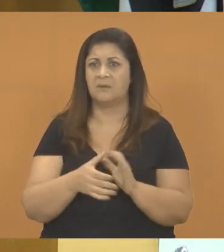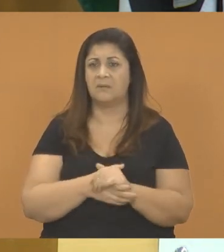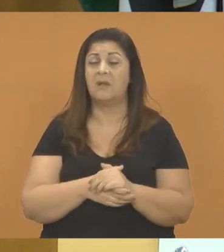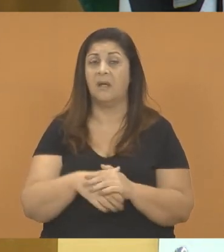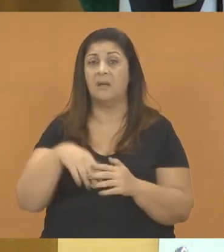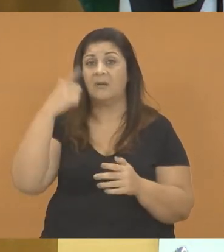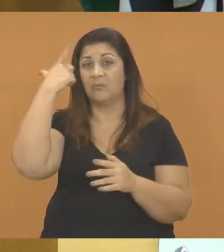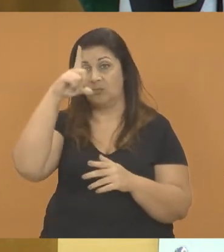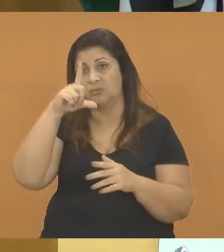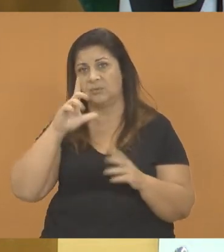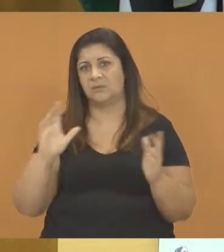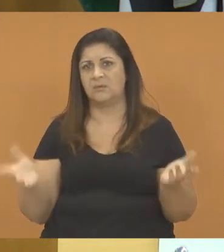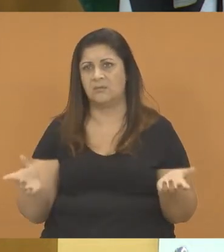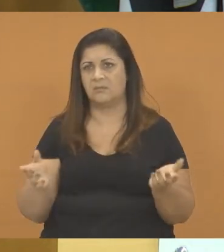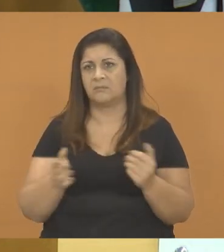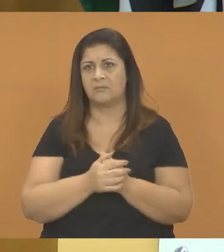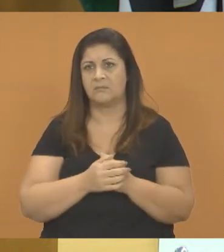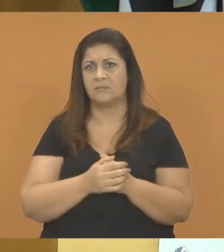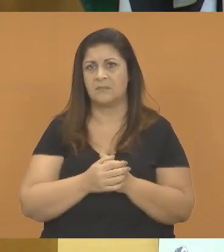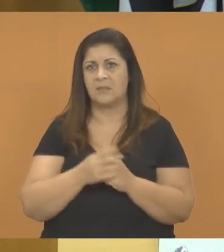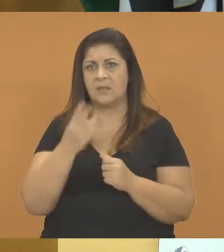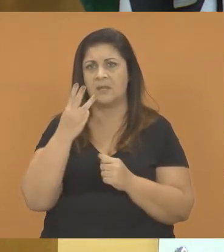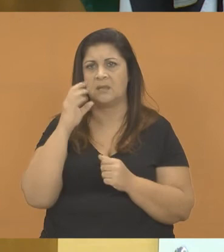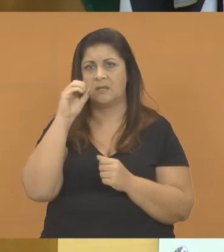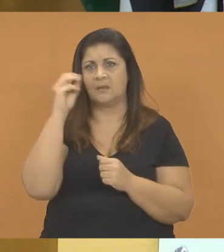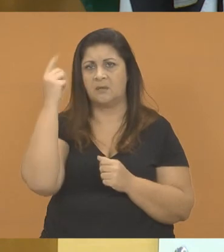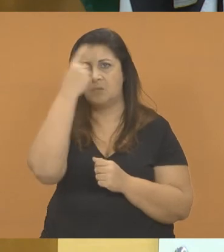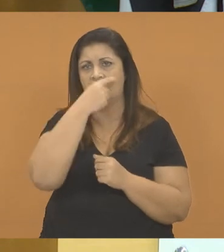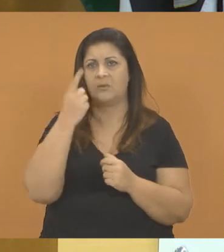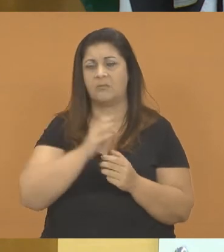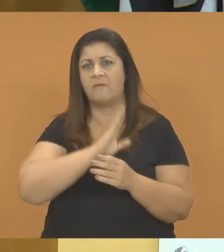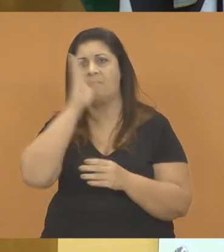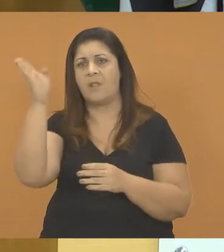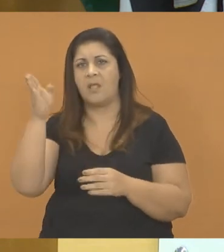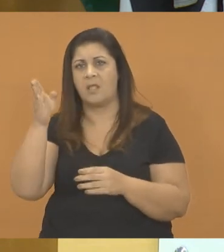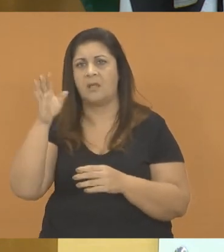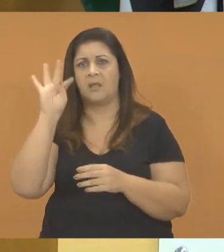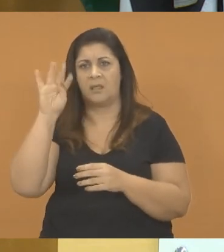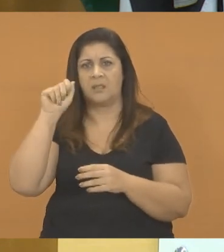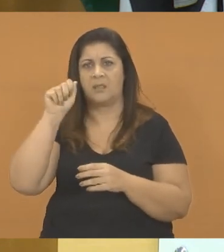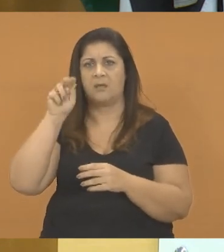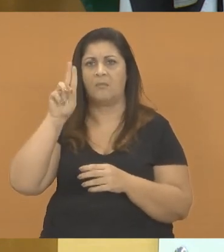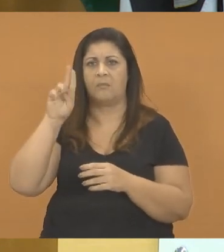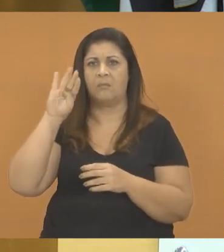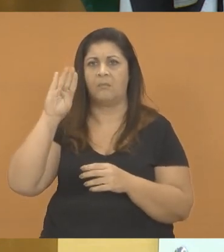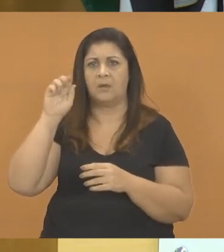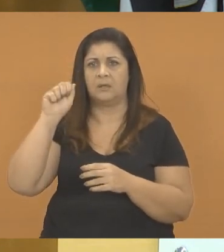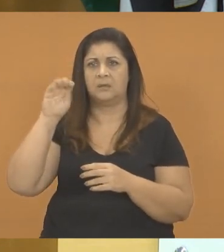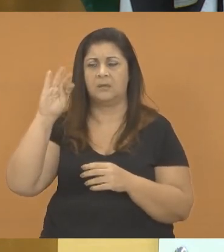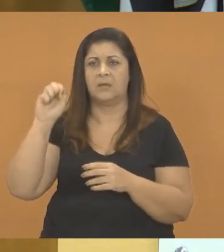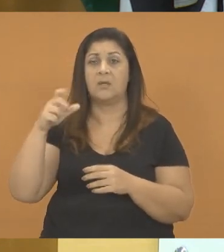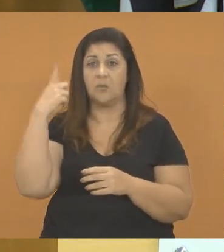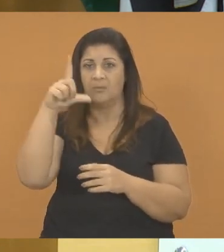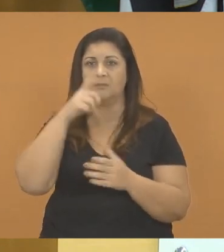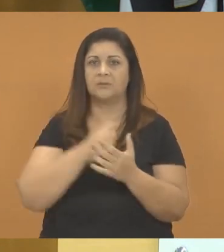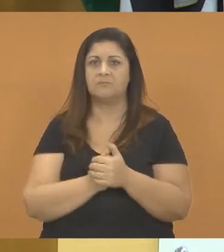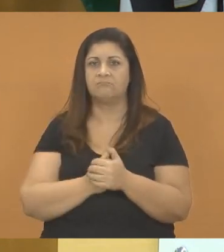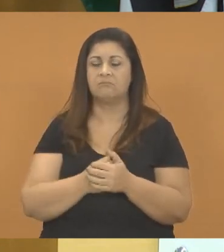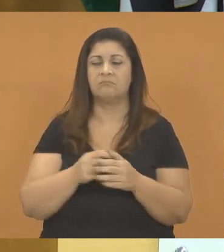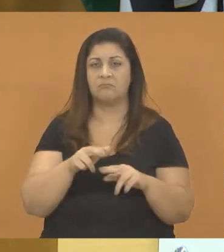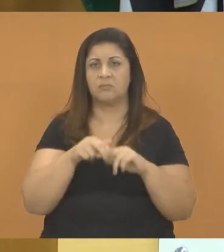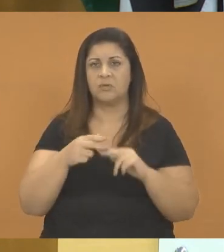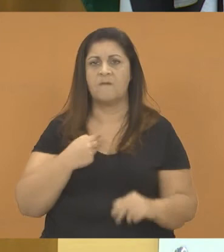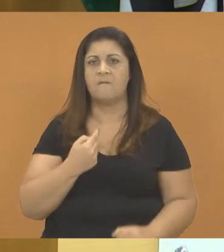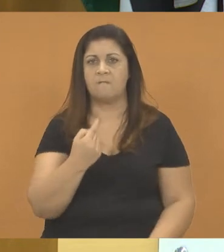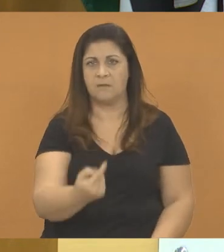conseguiu em meia hora tirou a bunda da cadeira foi lá em taubaté conseguiu autorização por isso que eu vim cobrar aqui nessa